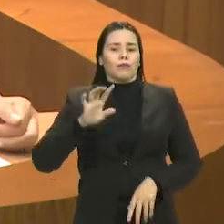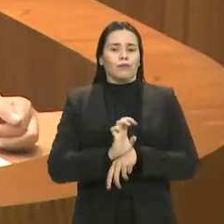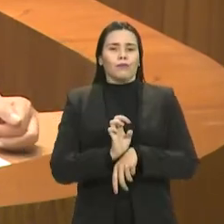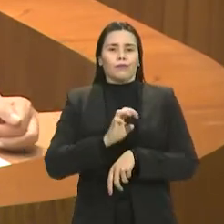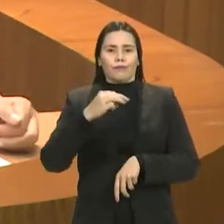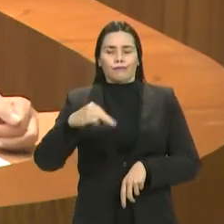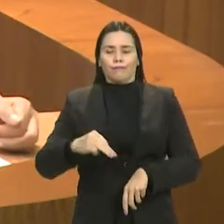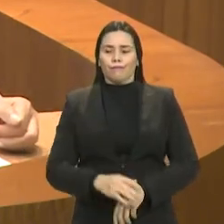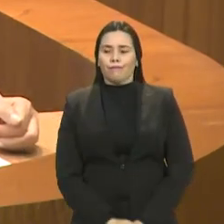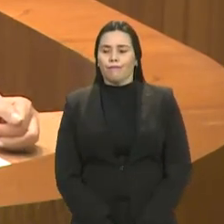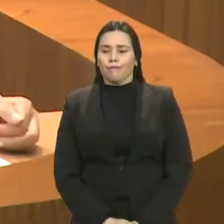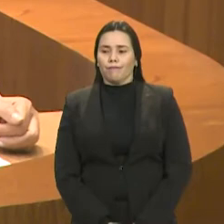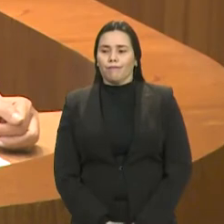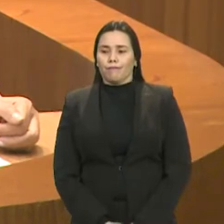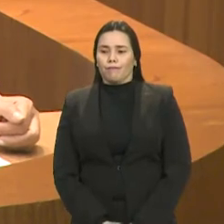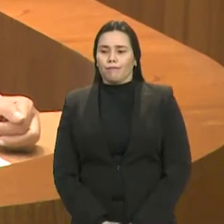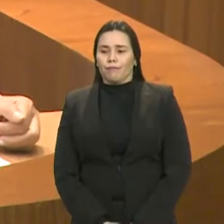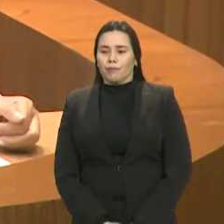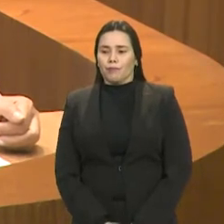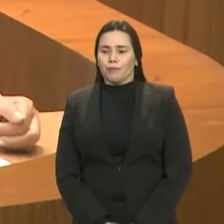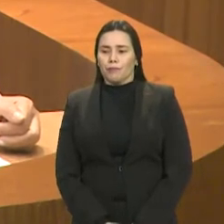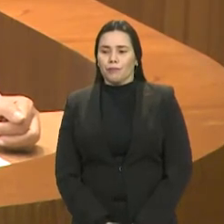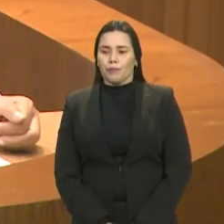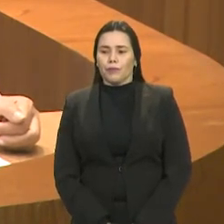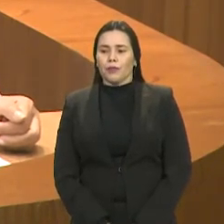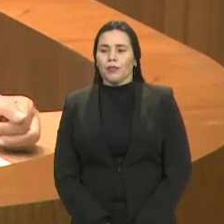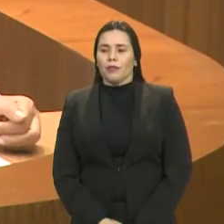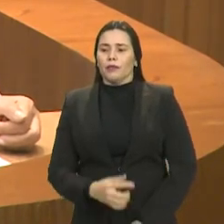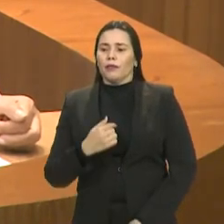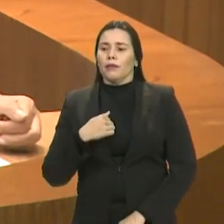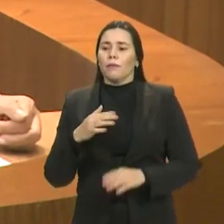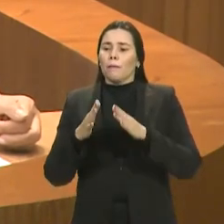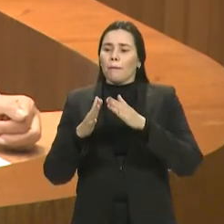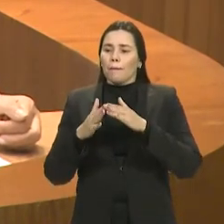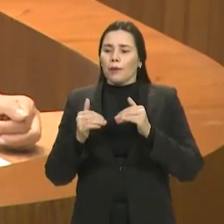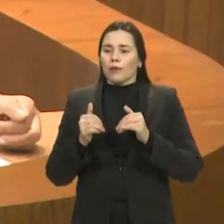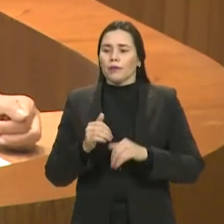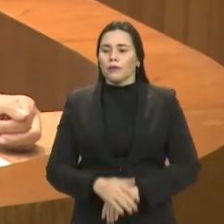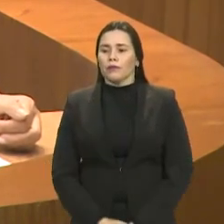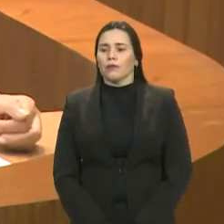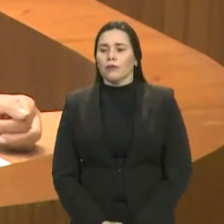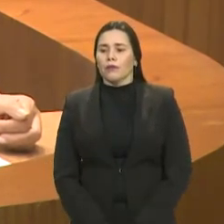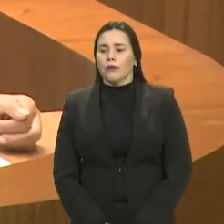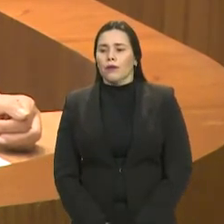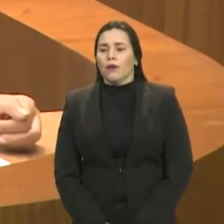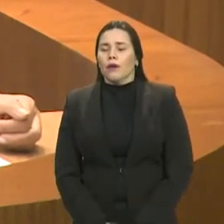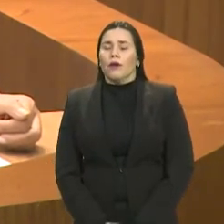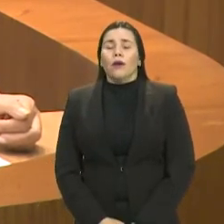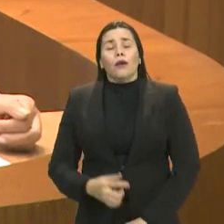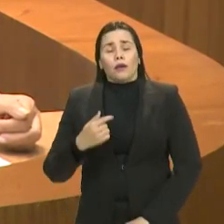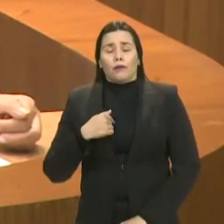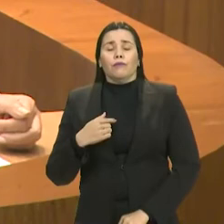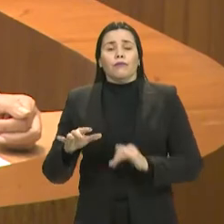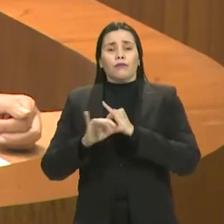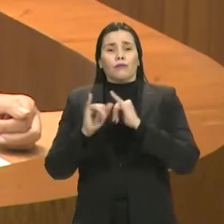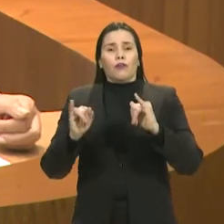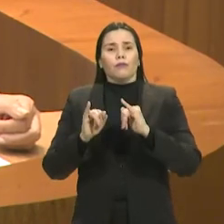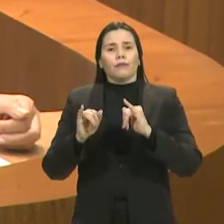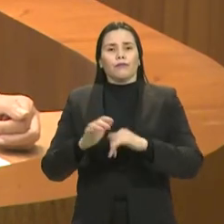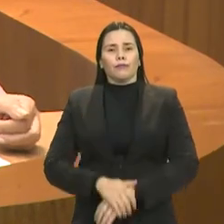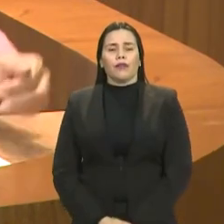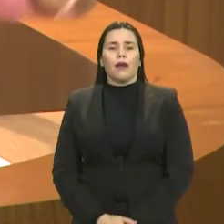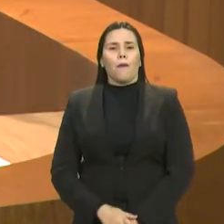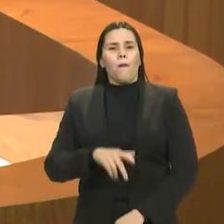não gosta de partido é porque quem está aqui aberto as portas do PTB a sede do